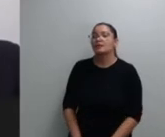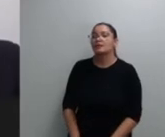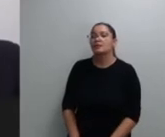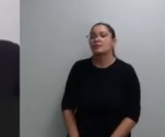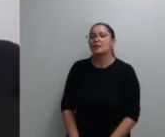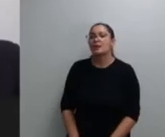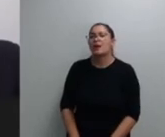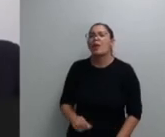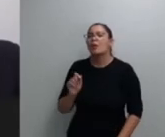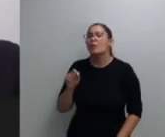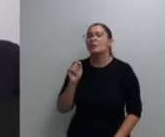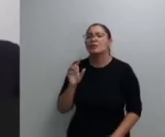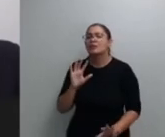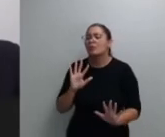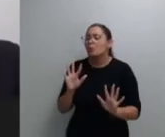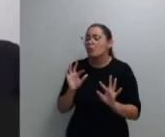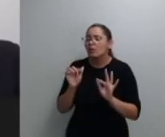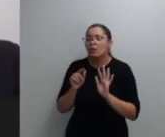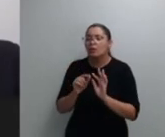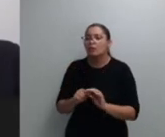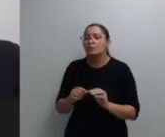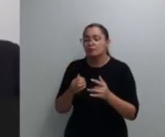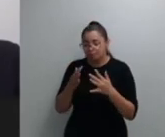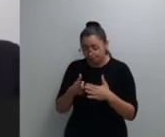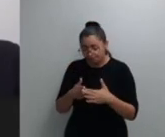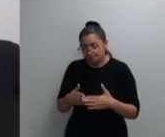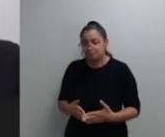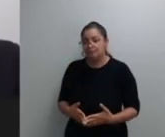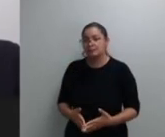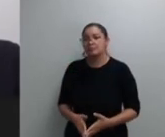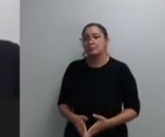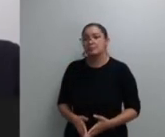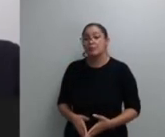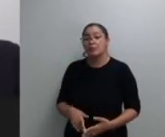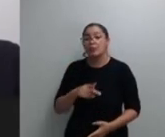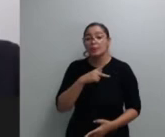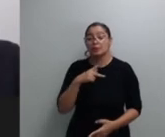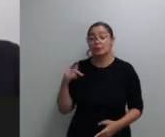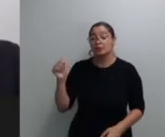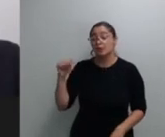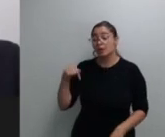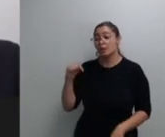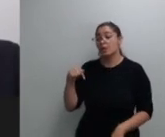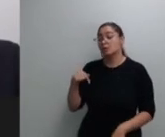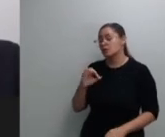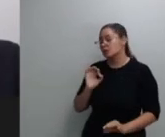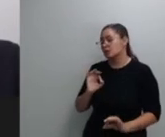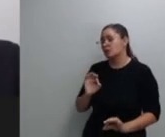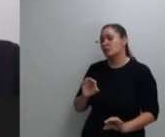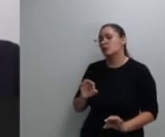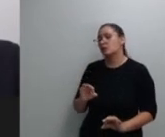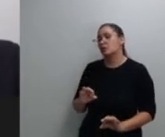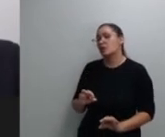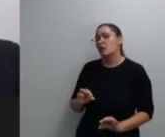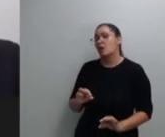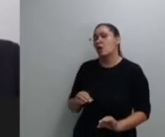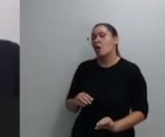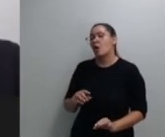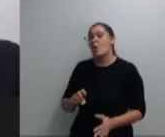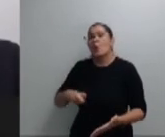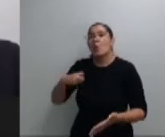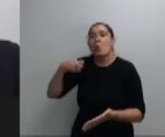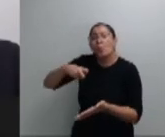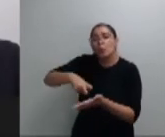posso fazer uma belíssima observação por favor presidente aqui no caso a condenação foi por